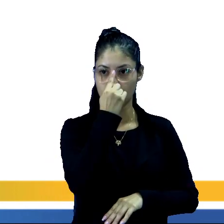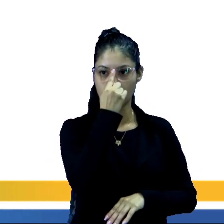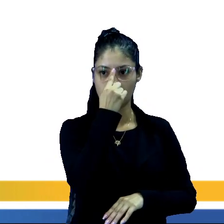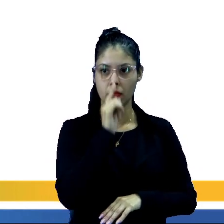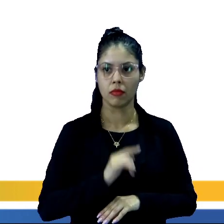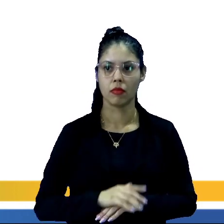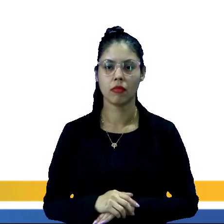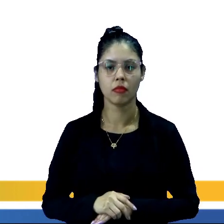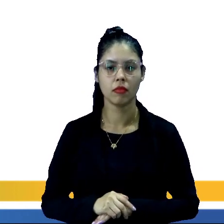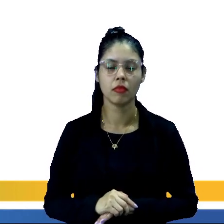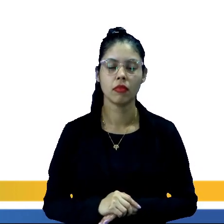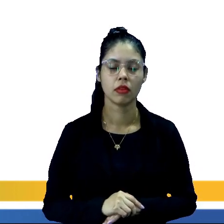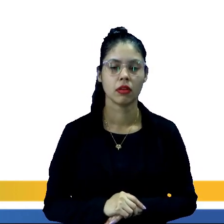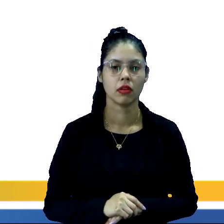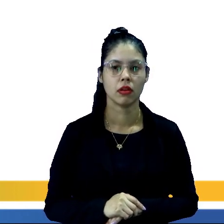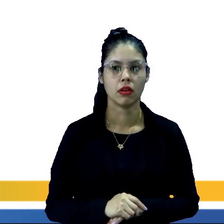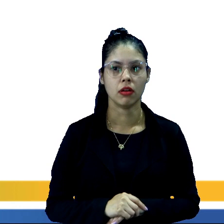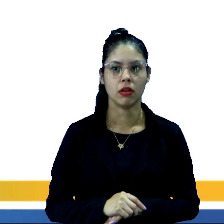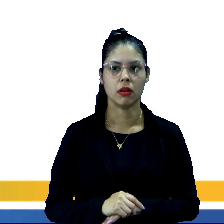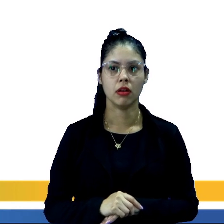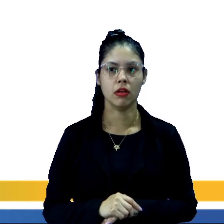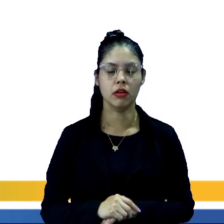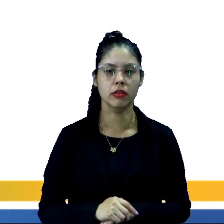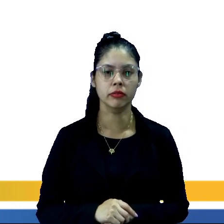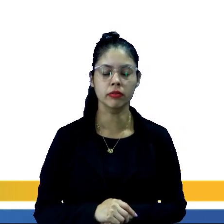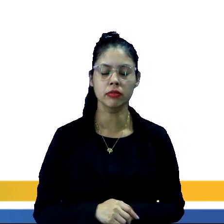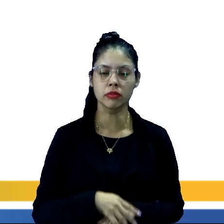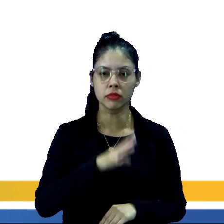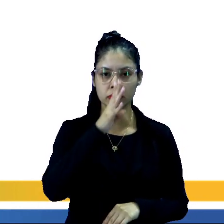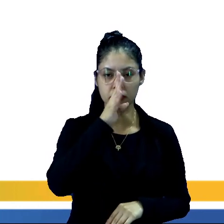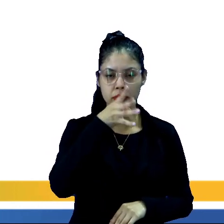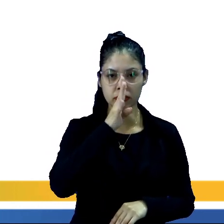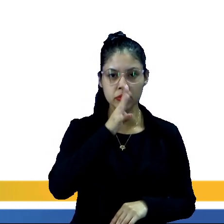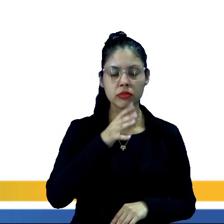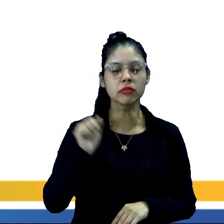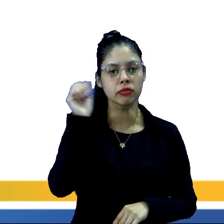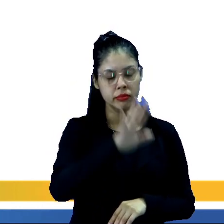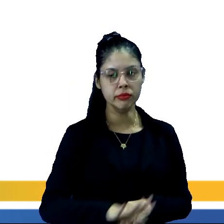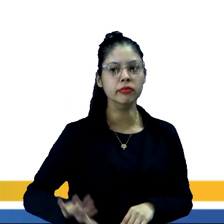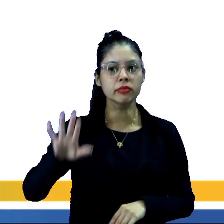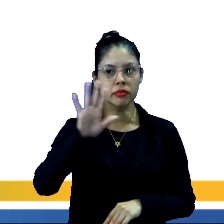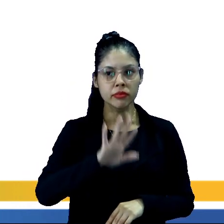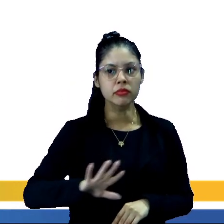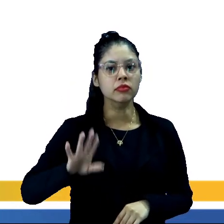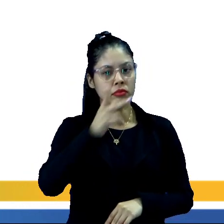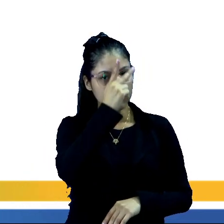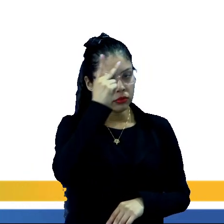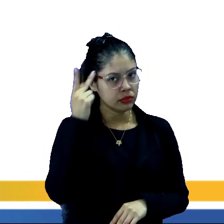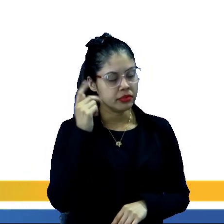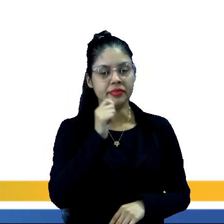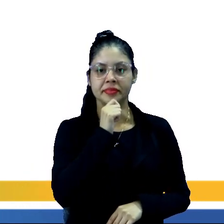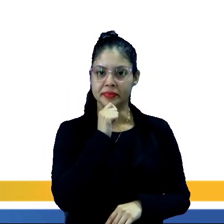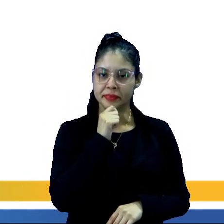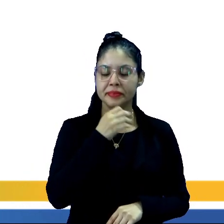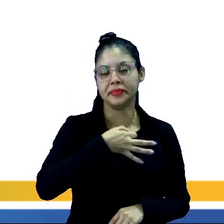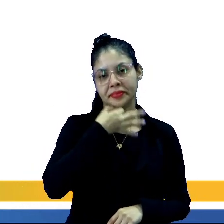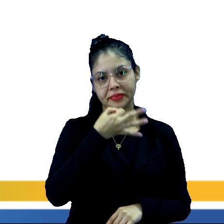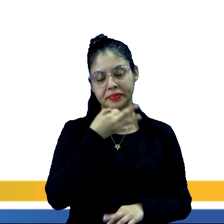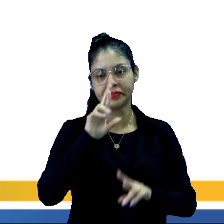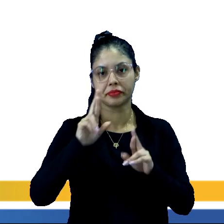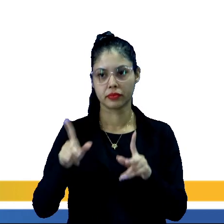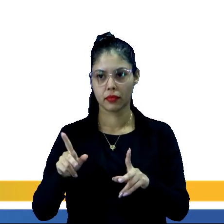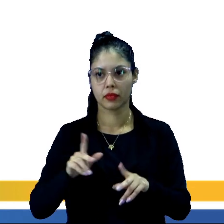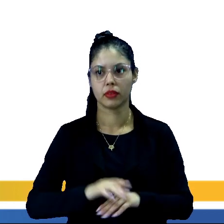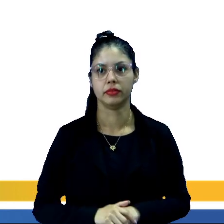aquilo que penso? Então, aí a crítica está naquilo, né, que geralmente as pessoas têm opiniões